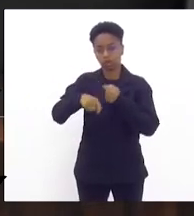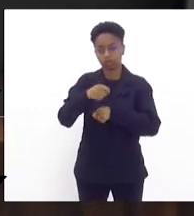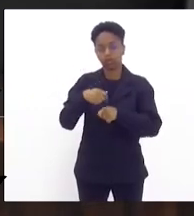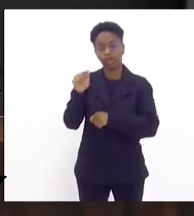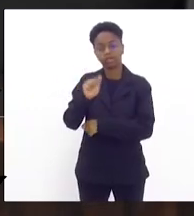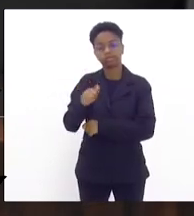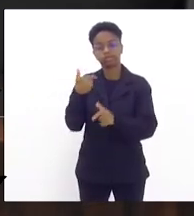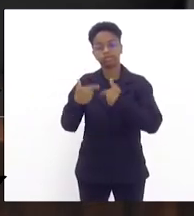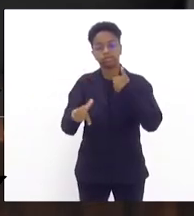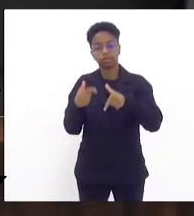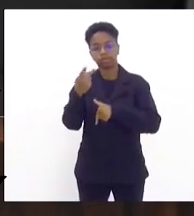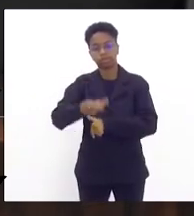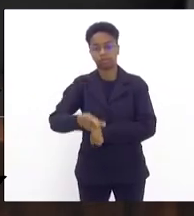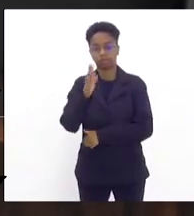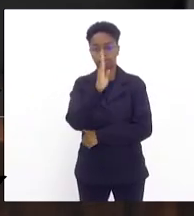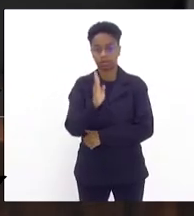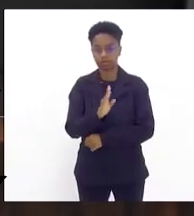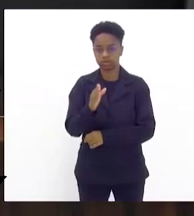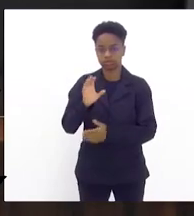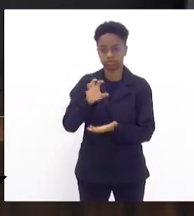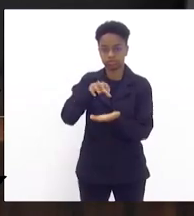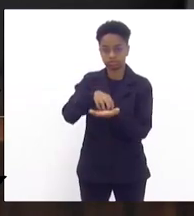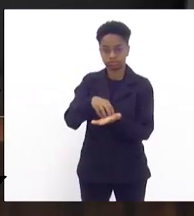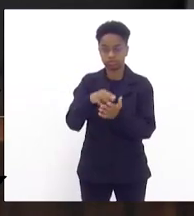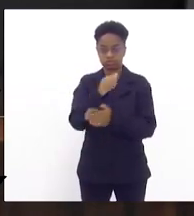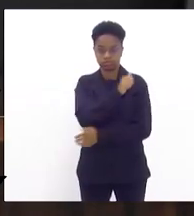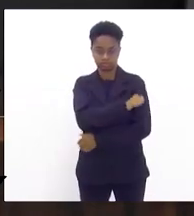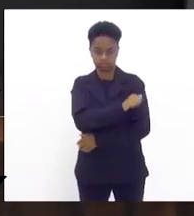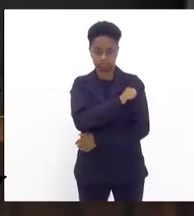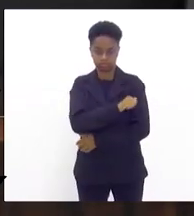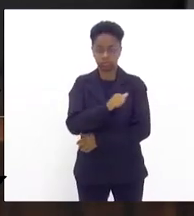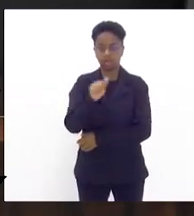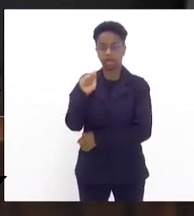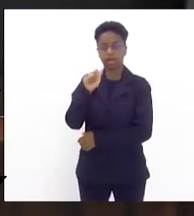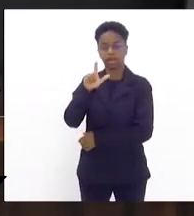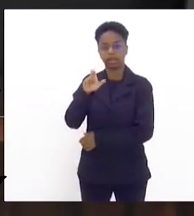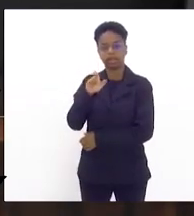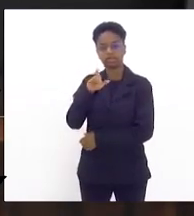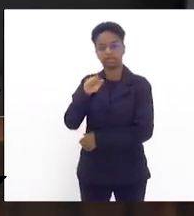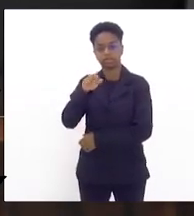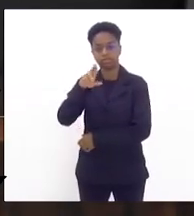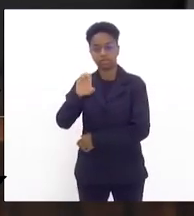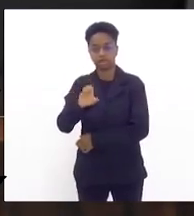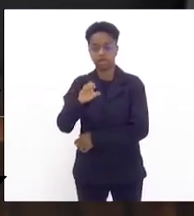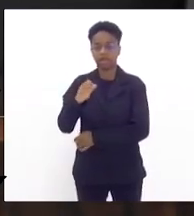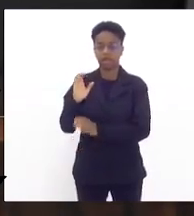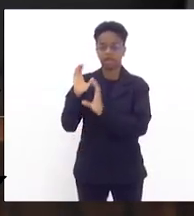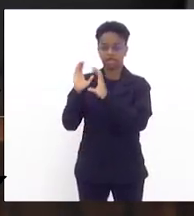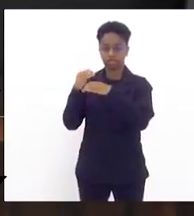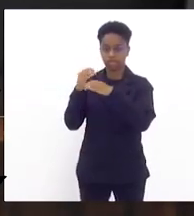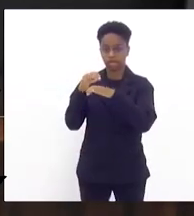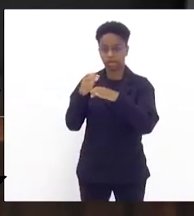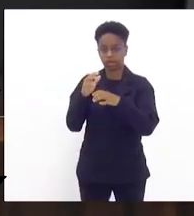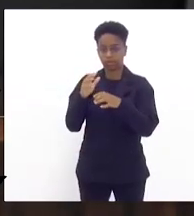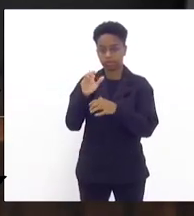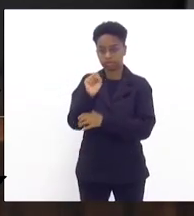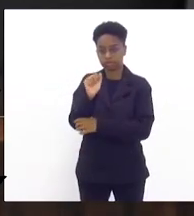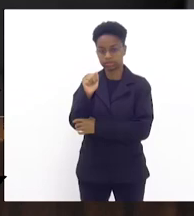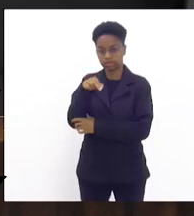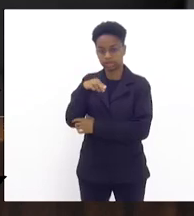do Brasil, Seção do Estado do Rio de Janeiro, Alexandre Pessoa, engenheiro sanitarista da Fundação Oswaldo